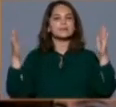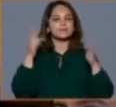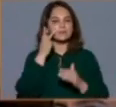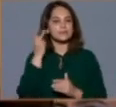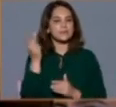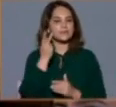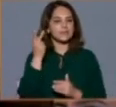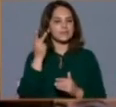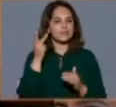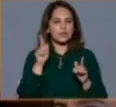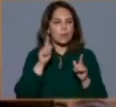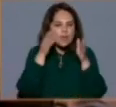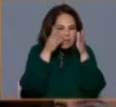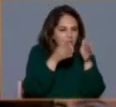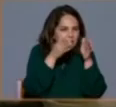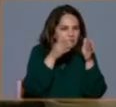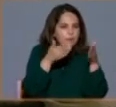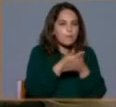vivemos, não fechado na morte.